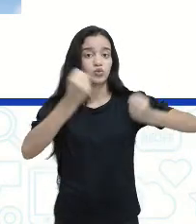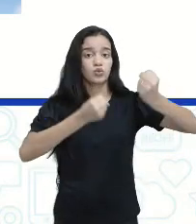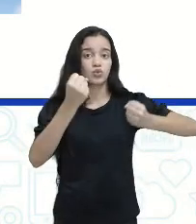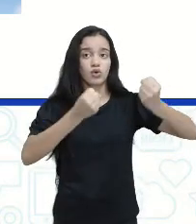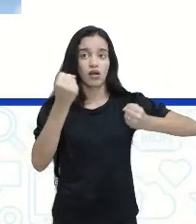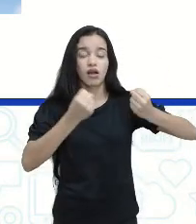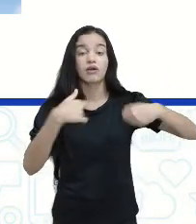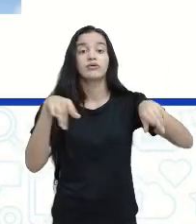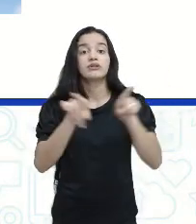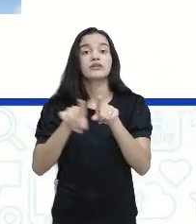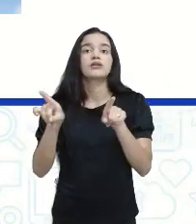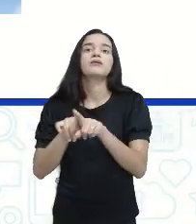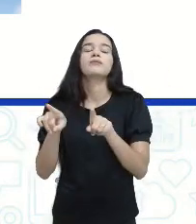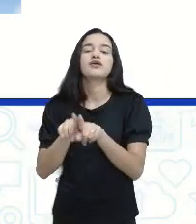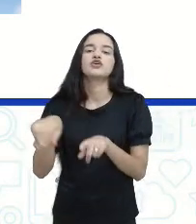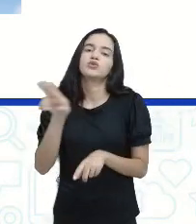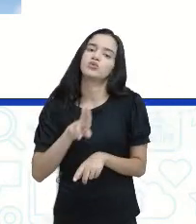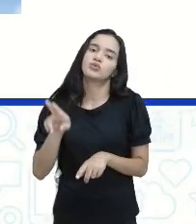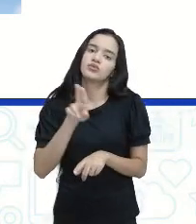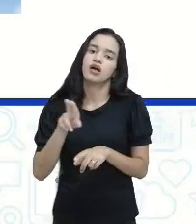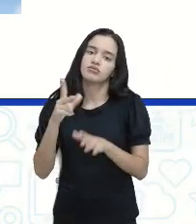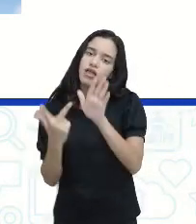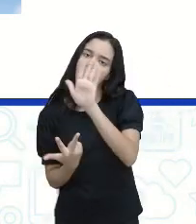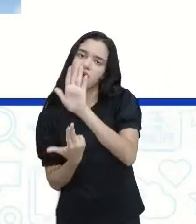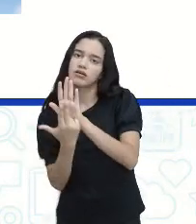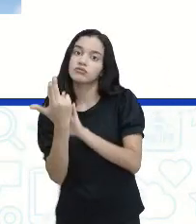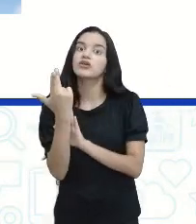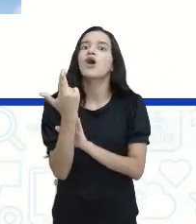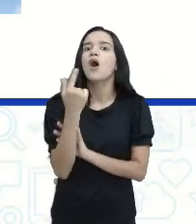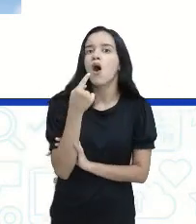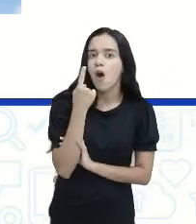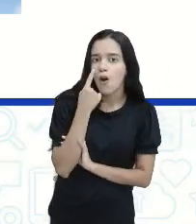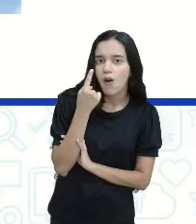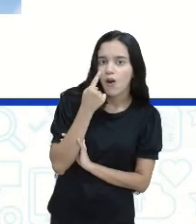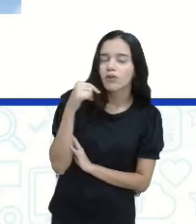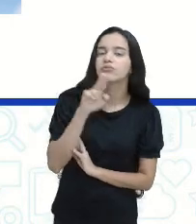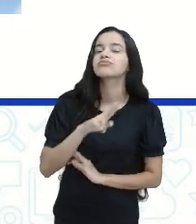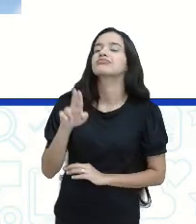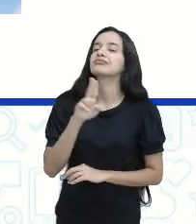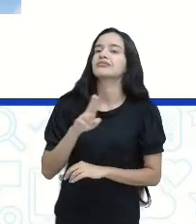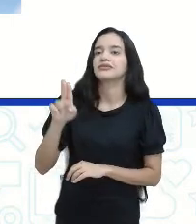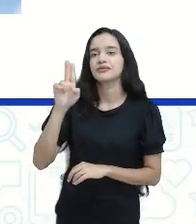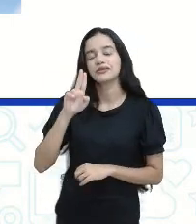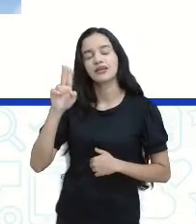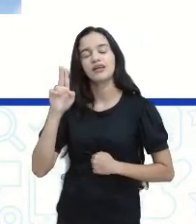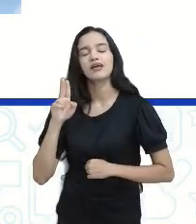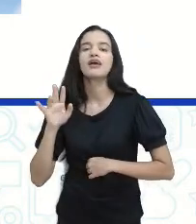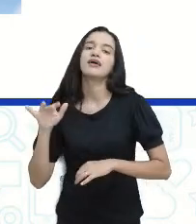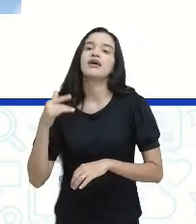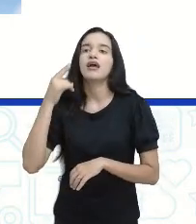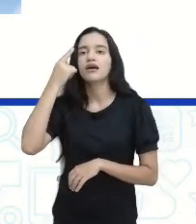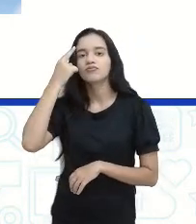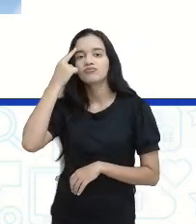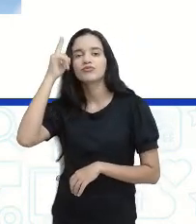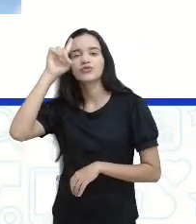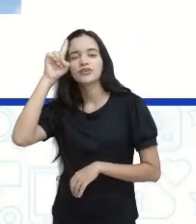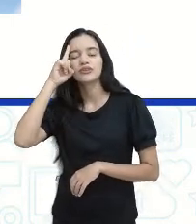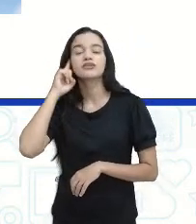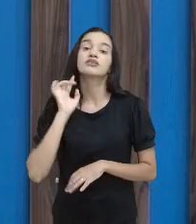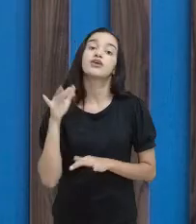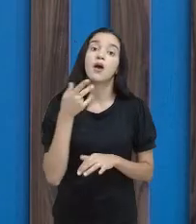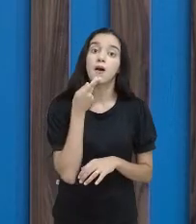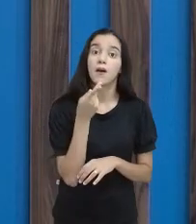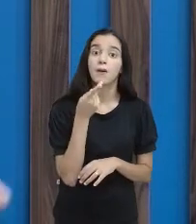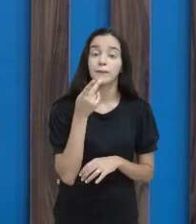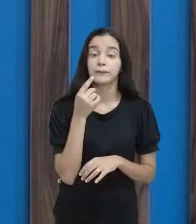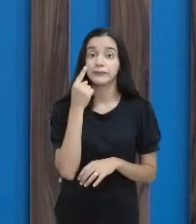na cirurgia. Olha como eles servem pra gente, pro nosso cotidiano, né? Importante, né, prof? Ô, professora, e a gente, vamos dizer para os nossos alunos por